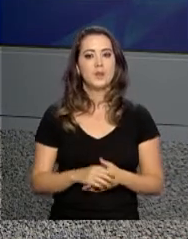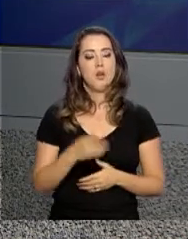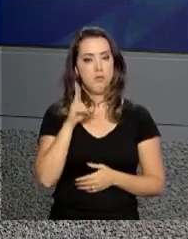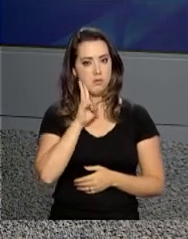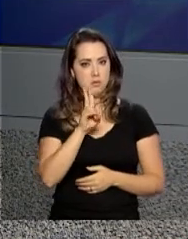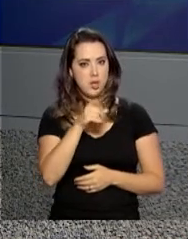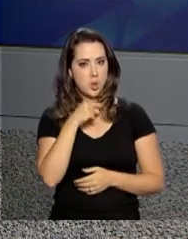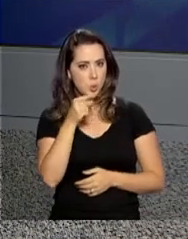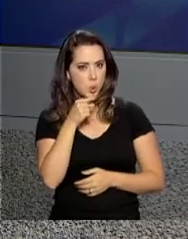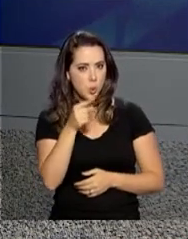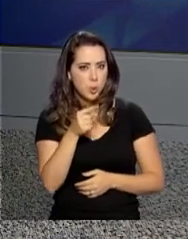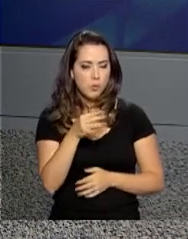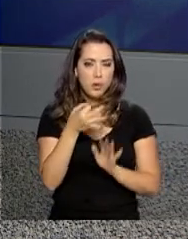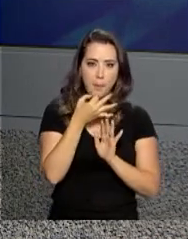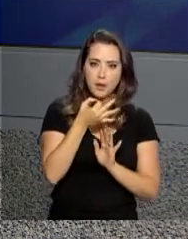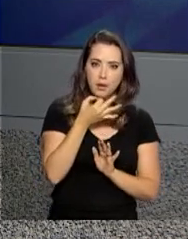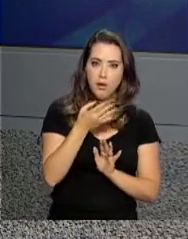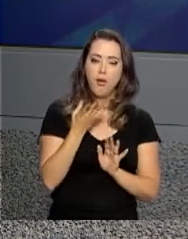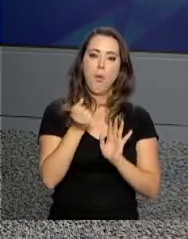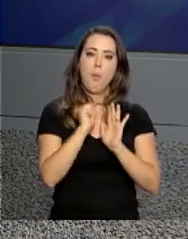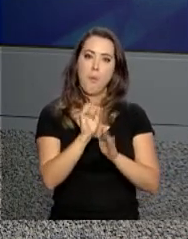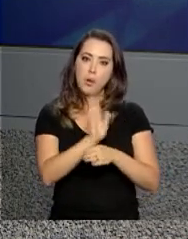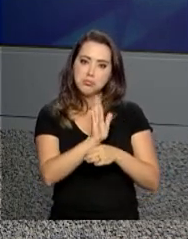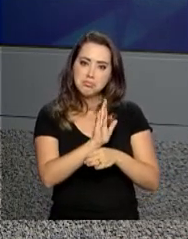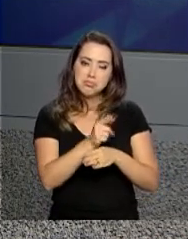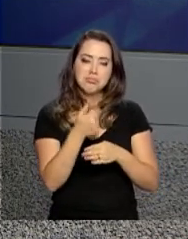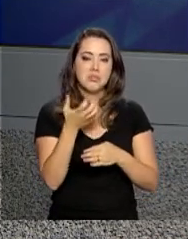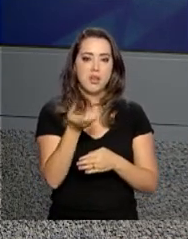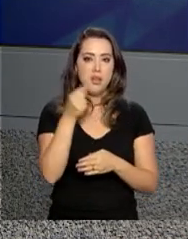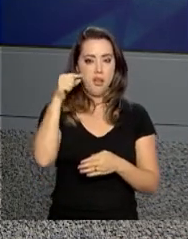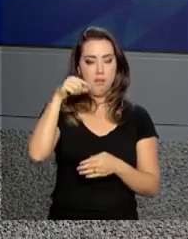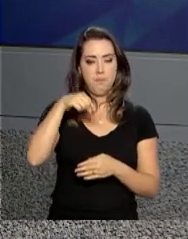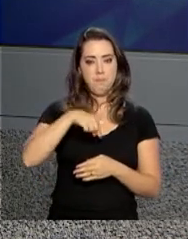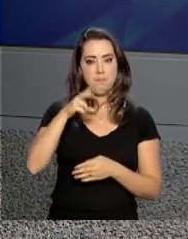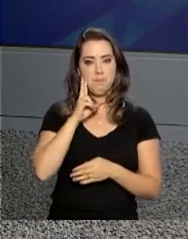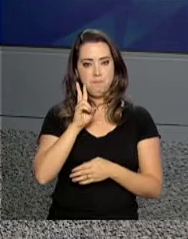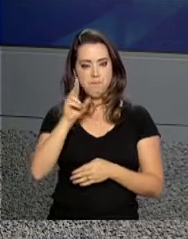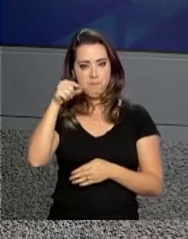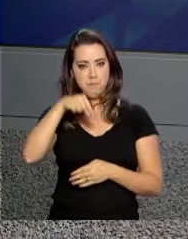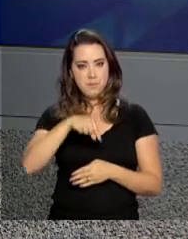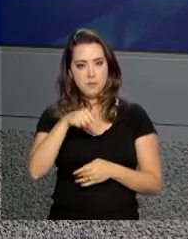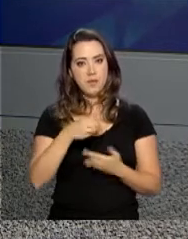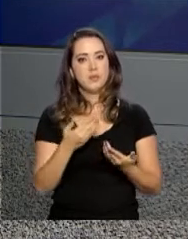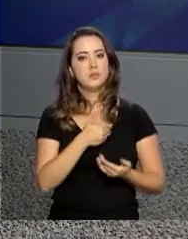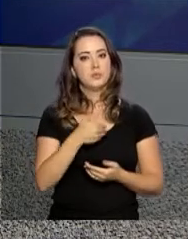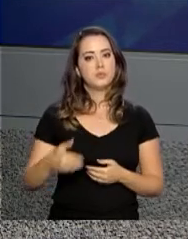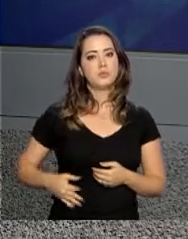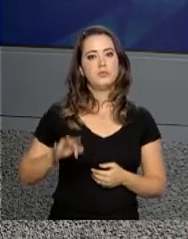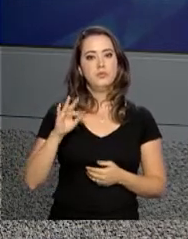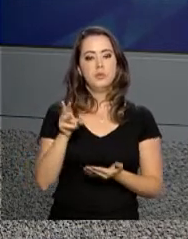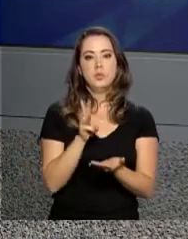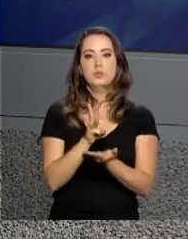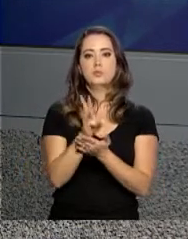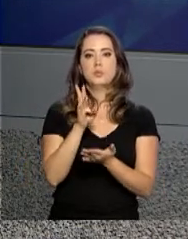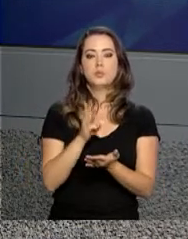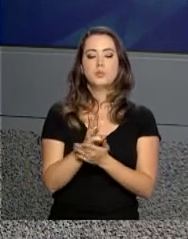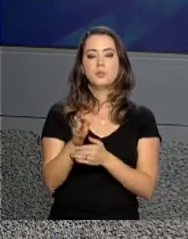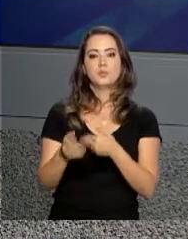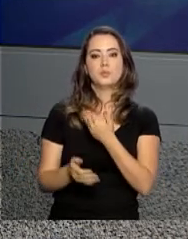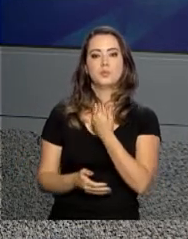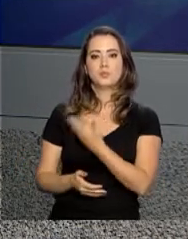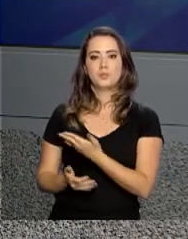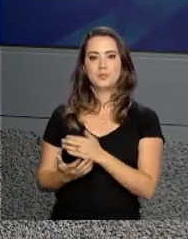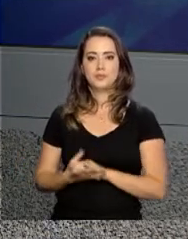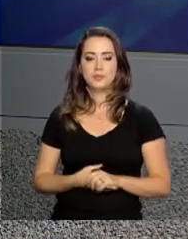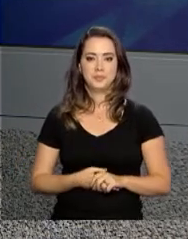você pode mandar suas sugestões de reportagens ou dúvidas sobre programas e ações do governo federal para o nosso WhatsApp. O número